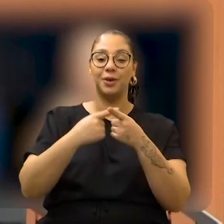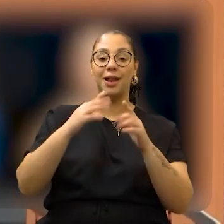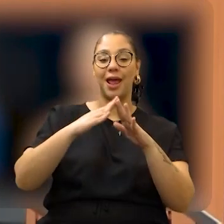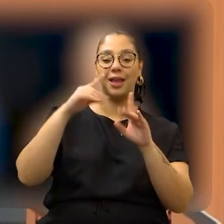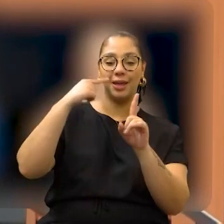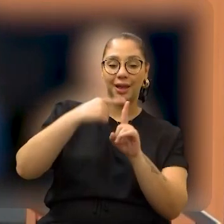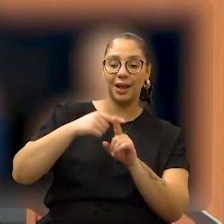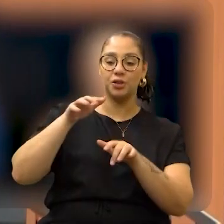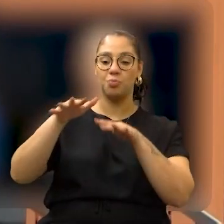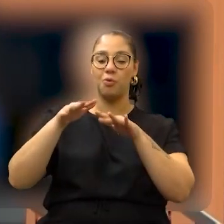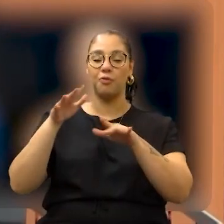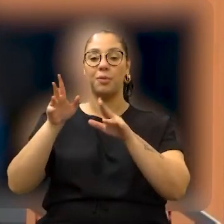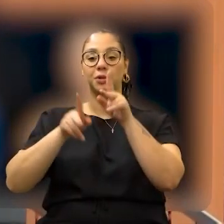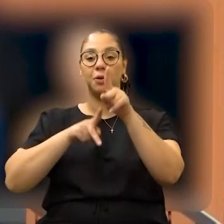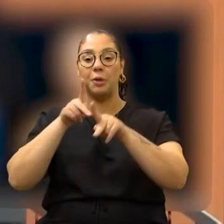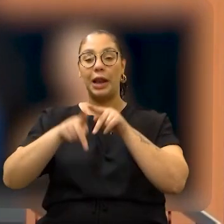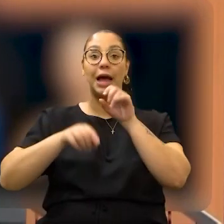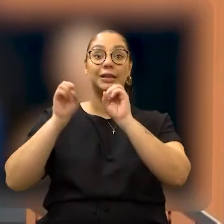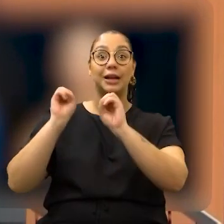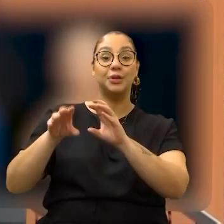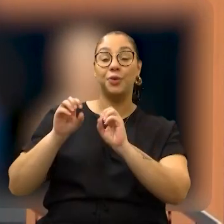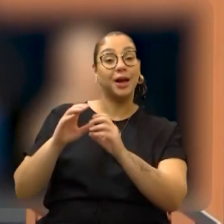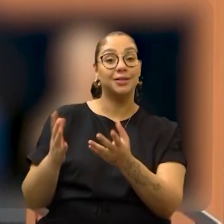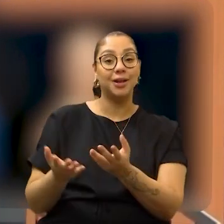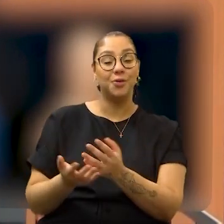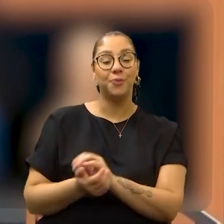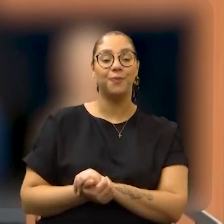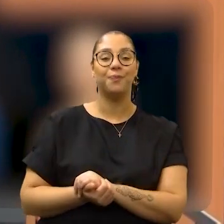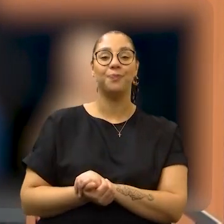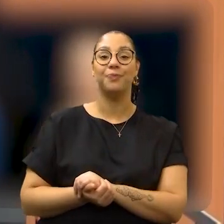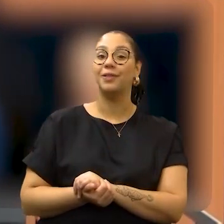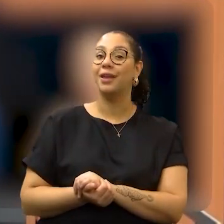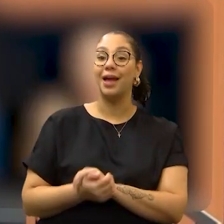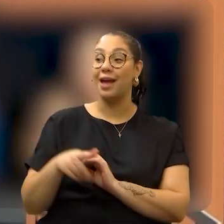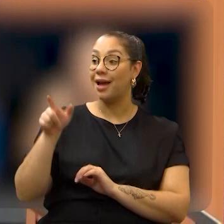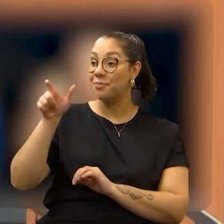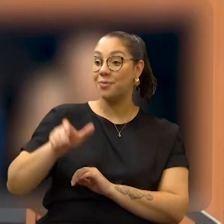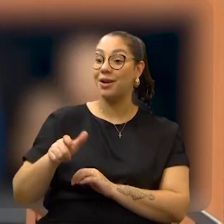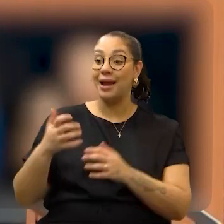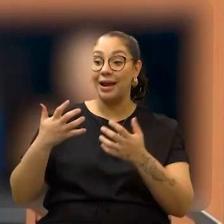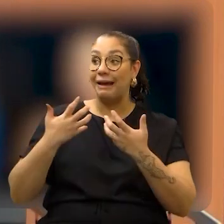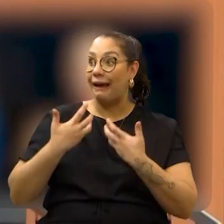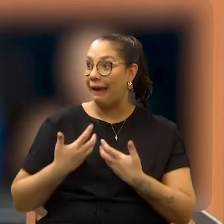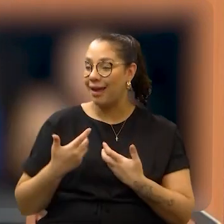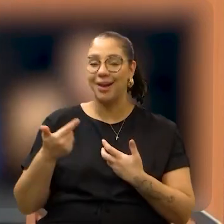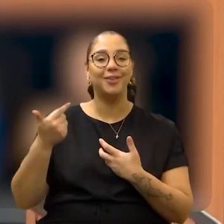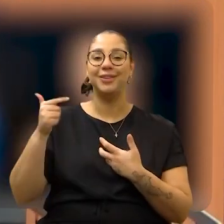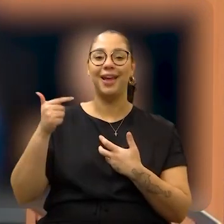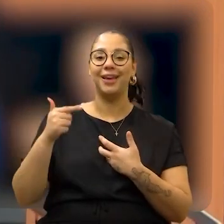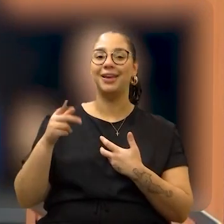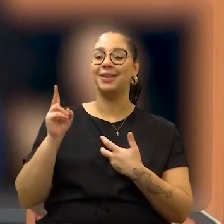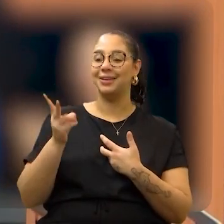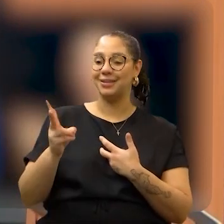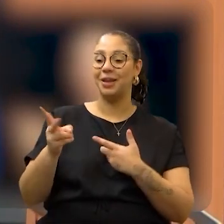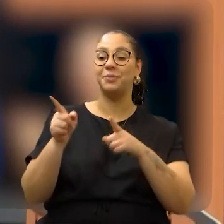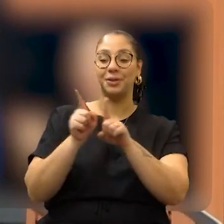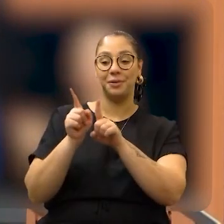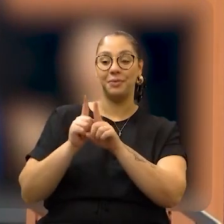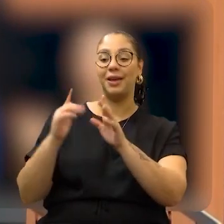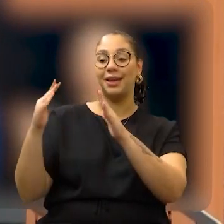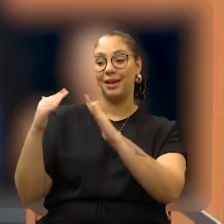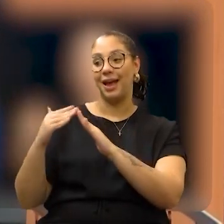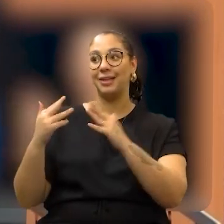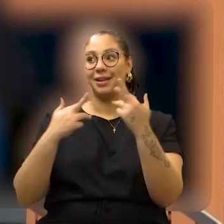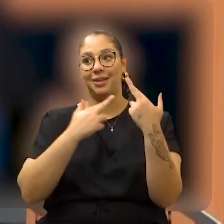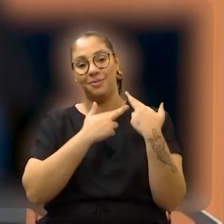movimentos populares, ela está na educação, né? É incansável. E certamente ainda tem a